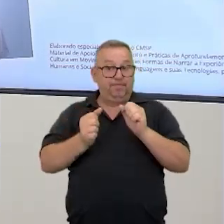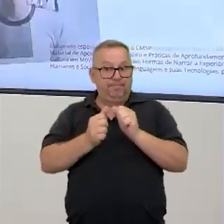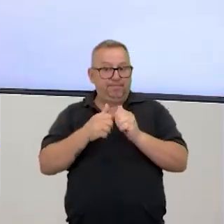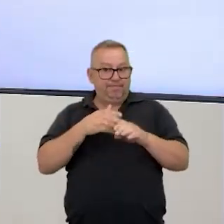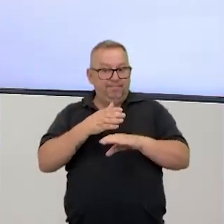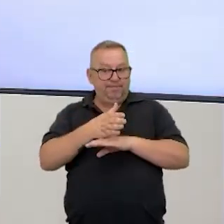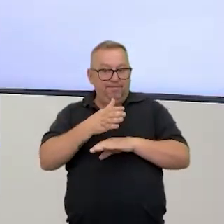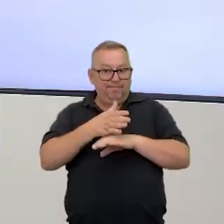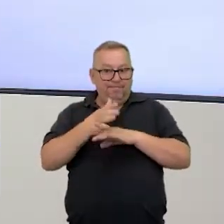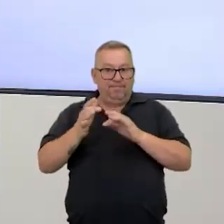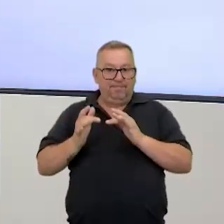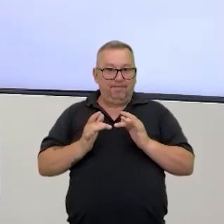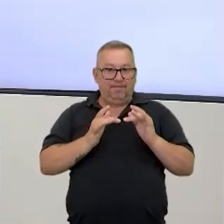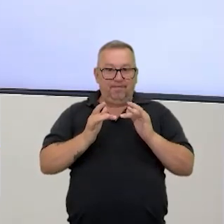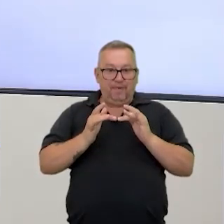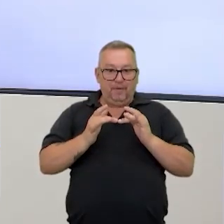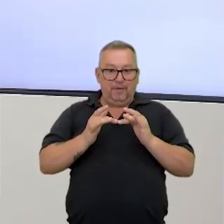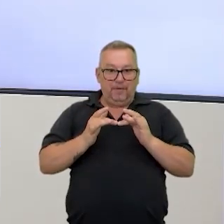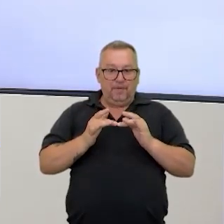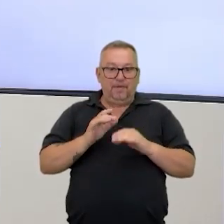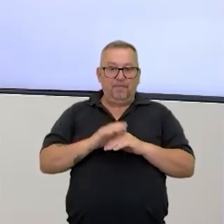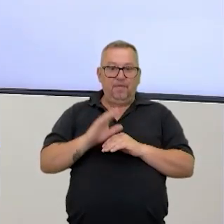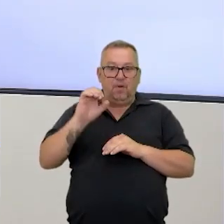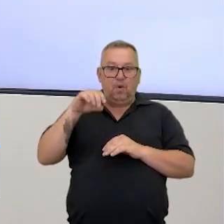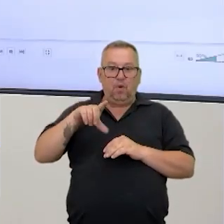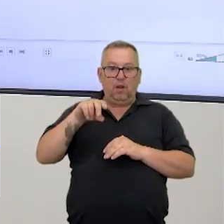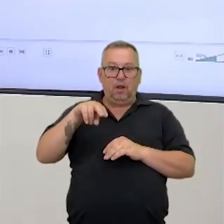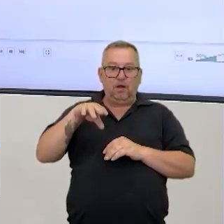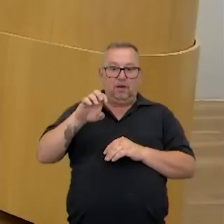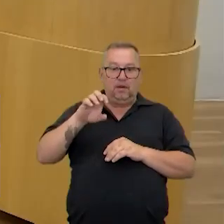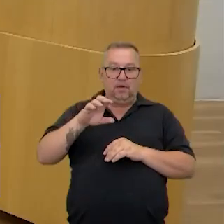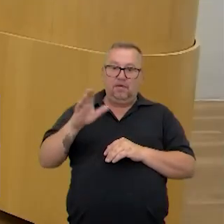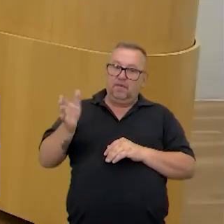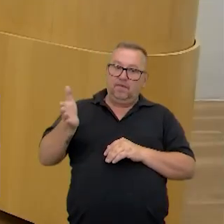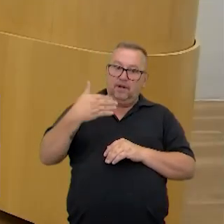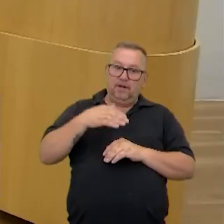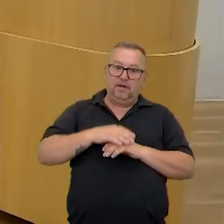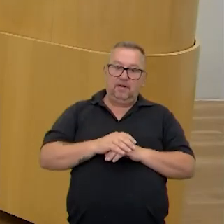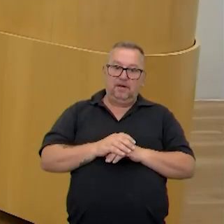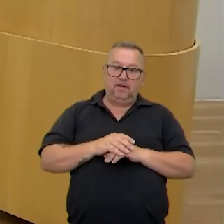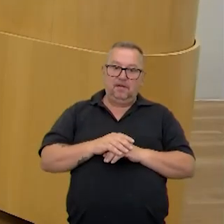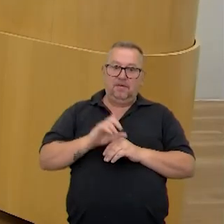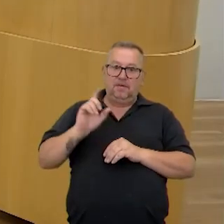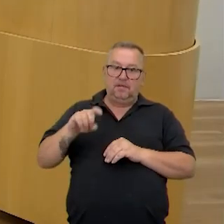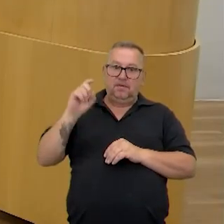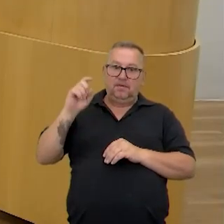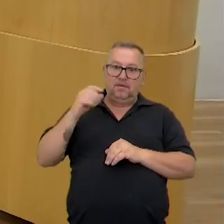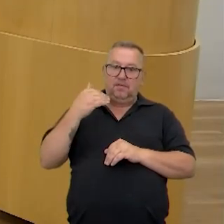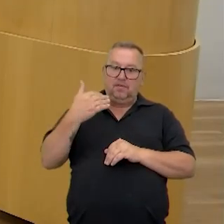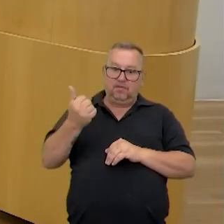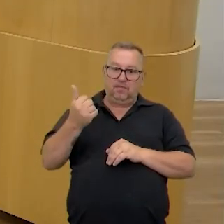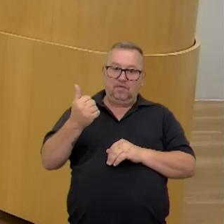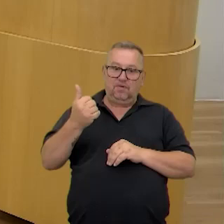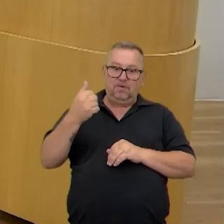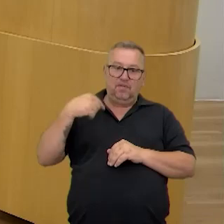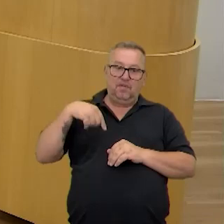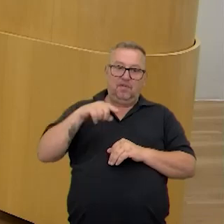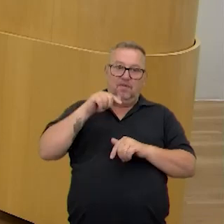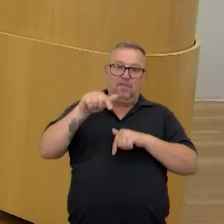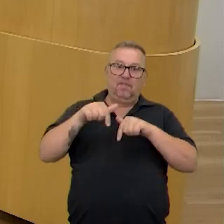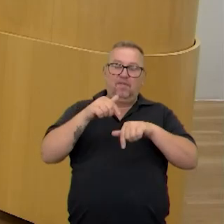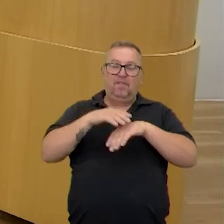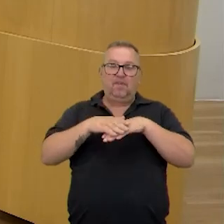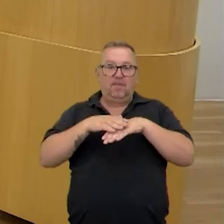quer participar pelo chat e principalmente online, vai lá, bota o dedinho, chama a gente, vamos trocar